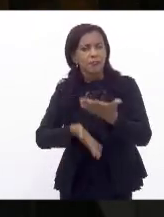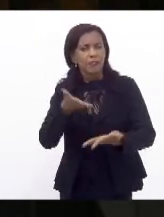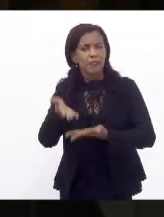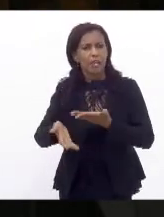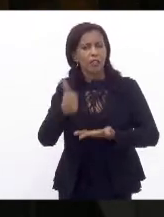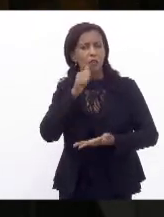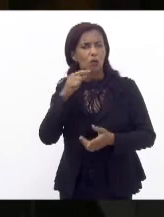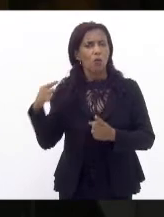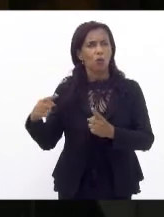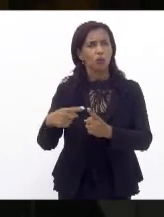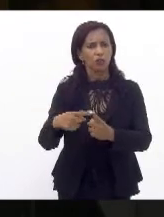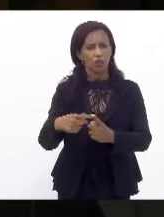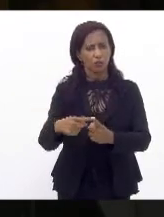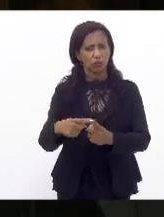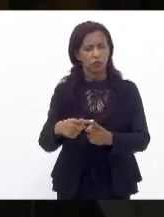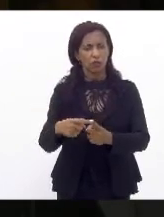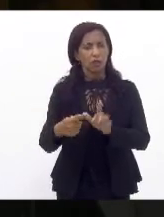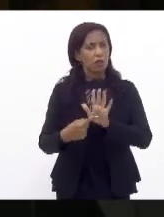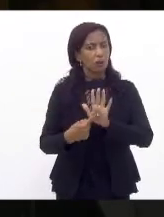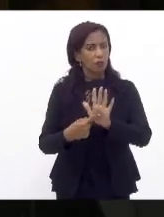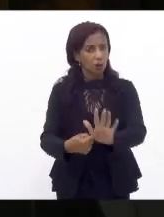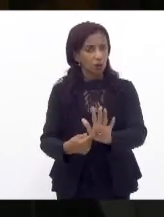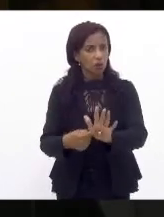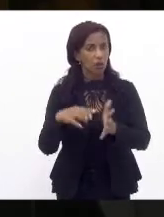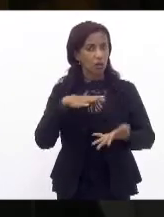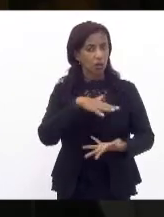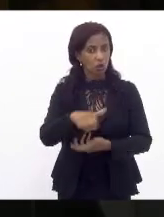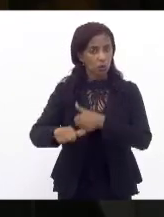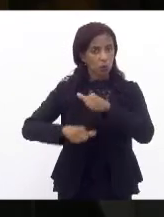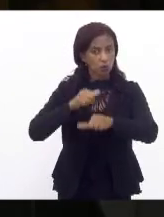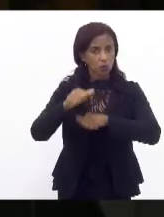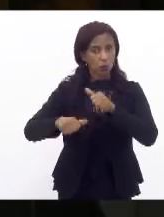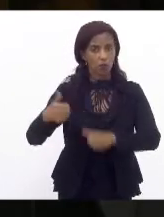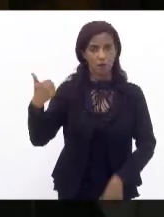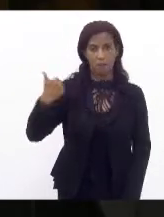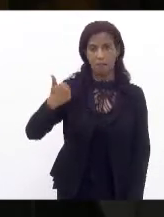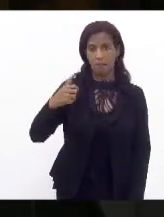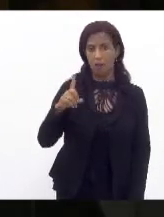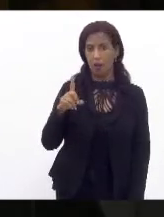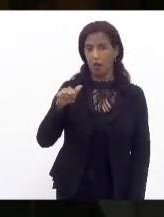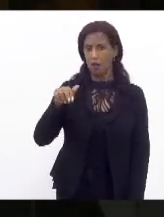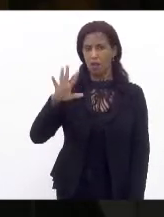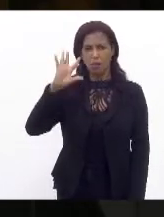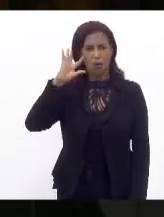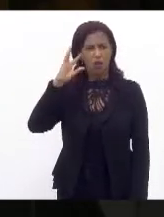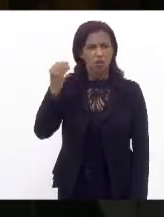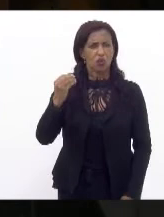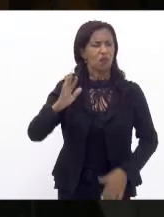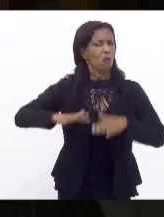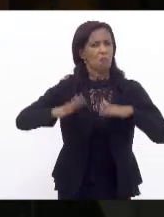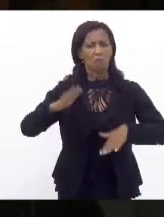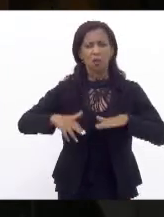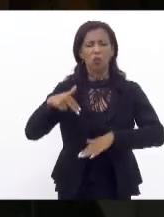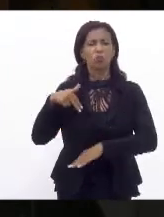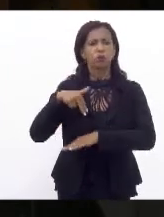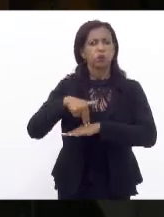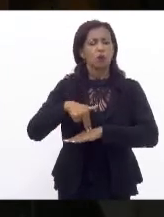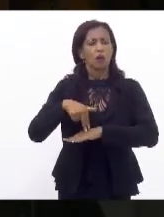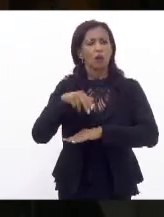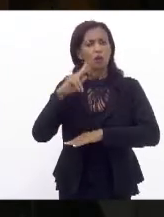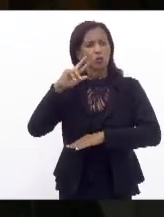mulher como objeto. E para mostrar que o mundo mudou, a primeira-dama resolveu, mesmo com risco de exposição à sua